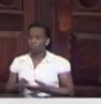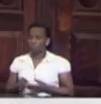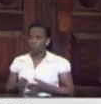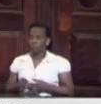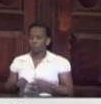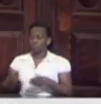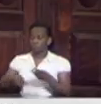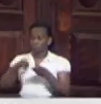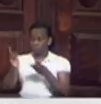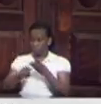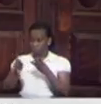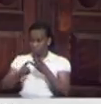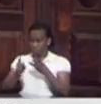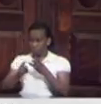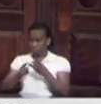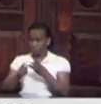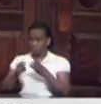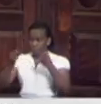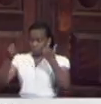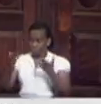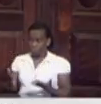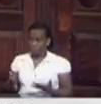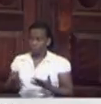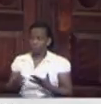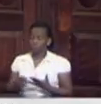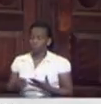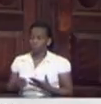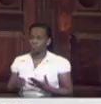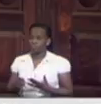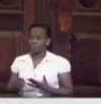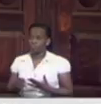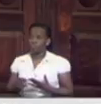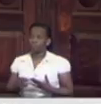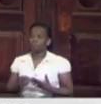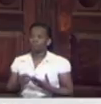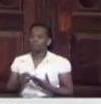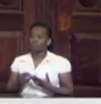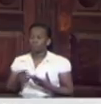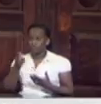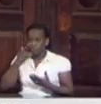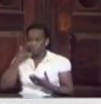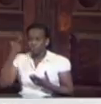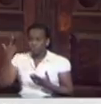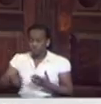O terceiro ponto da pauta, a revisão